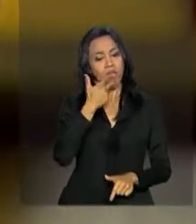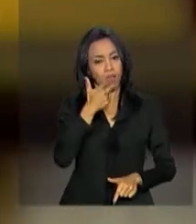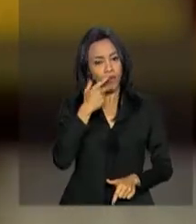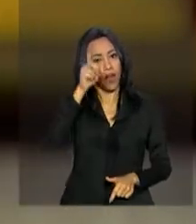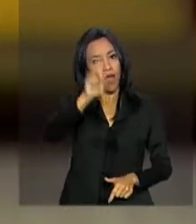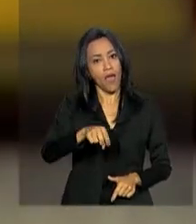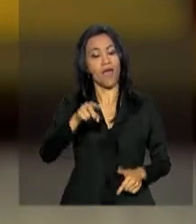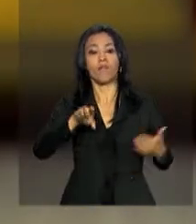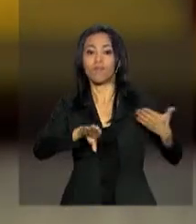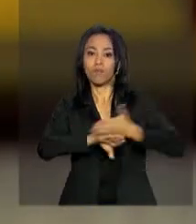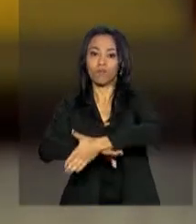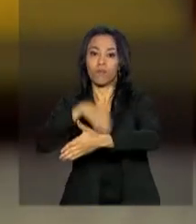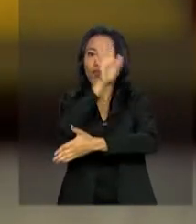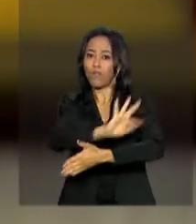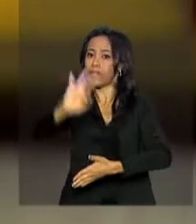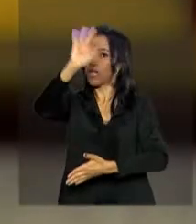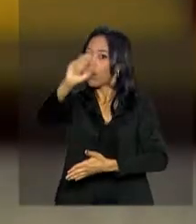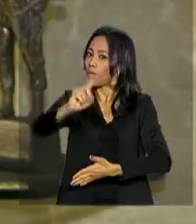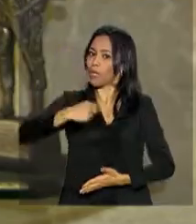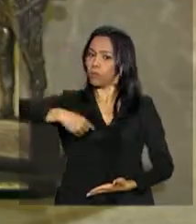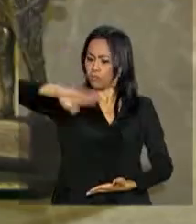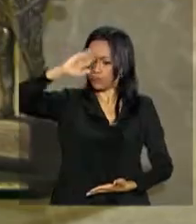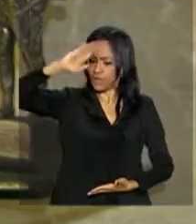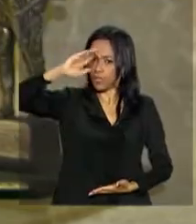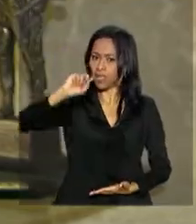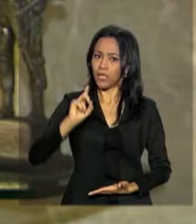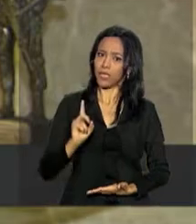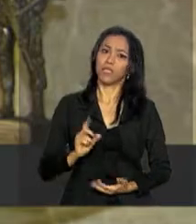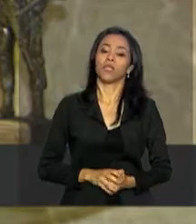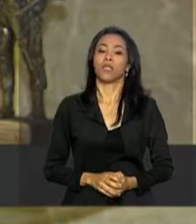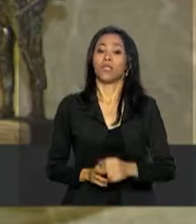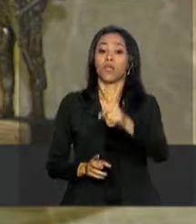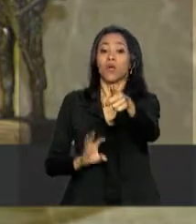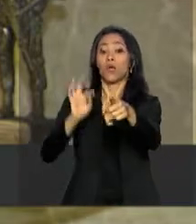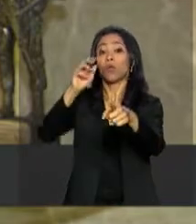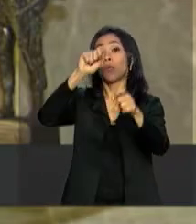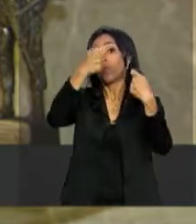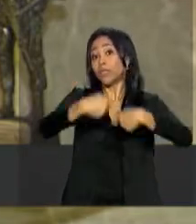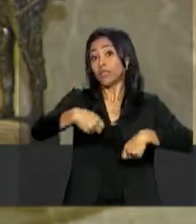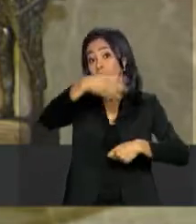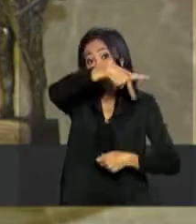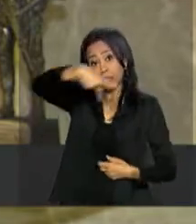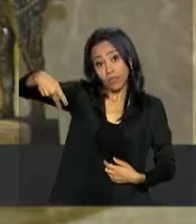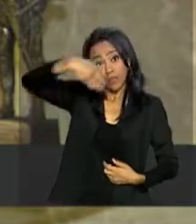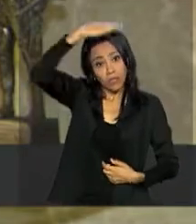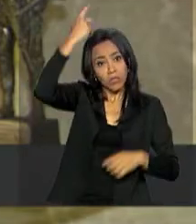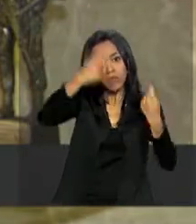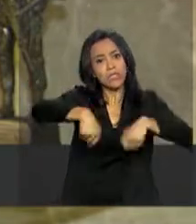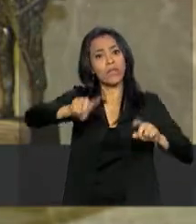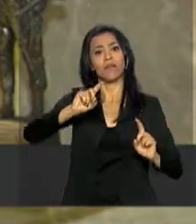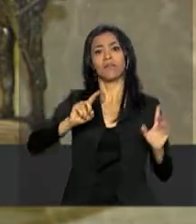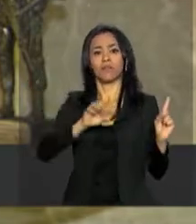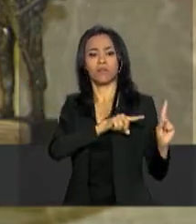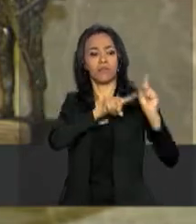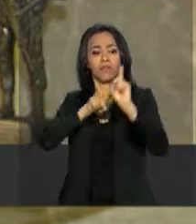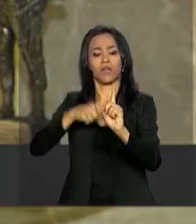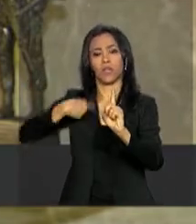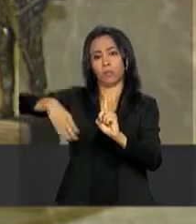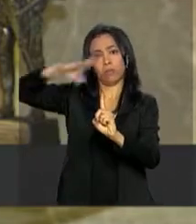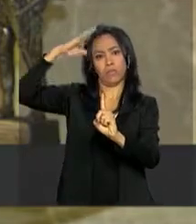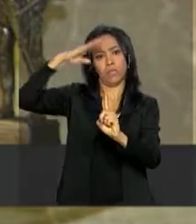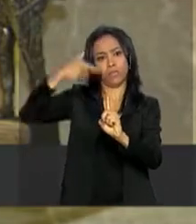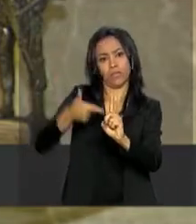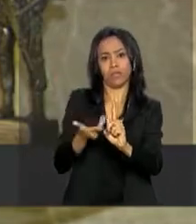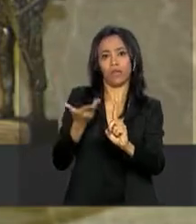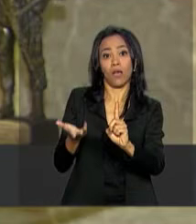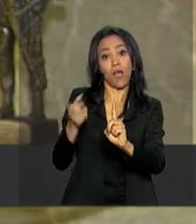uma intervenção federal e não militar. O presidente não precisaria ter colocado um militar. Fomos colocados